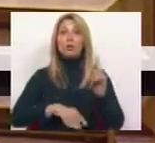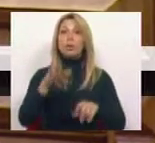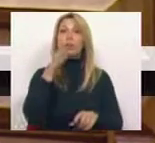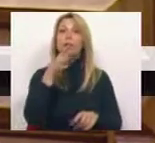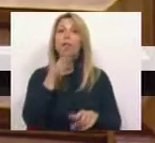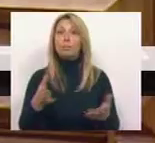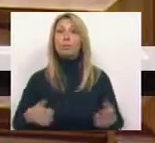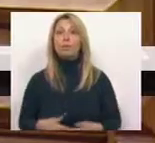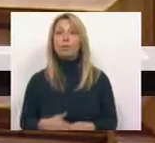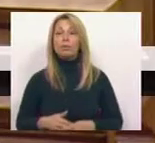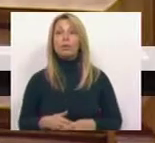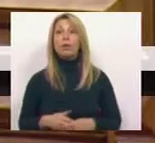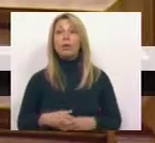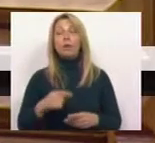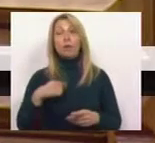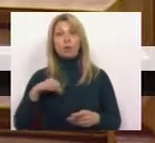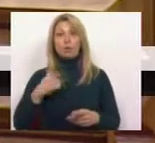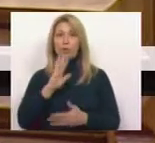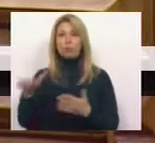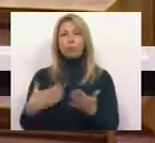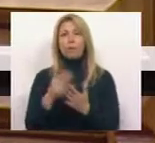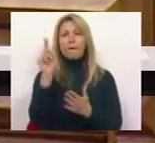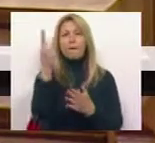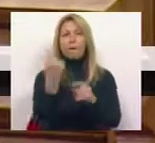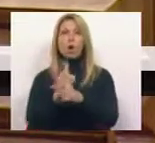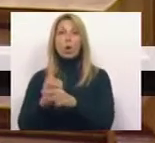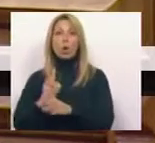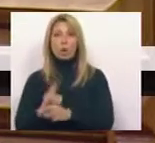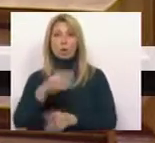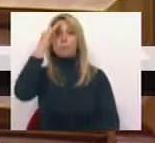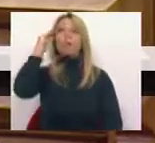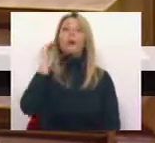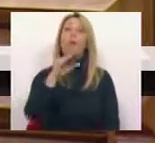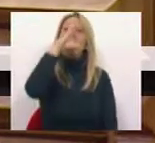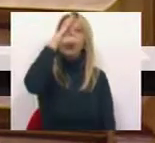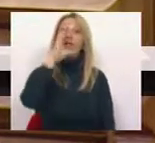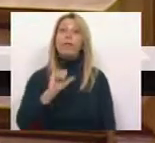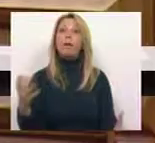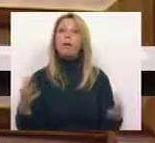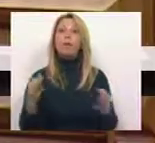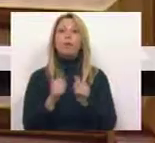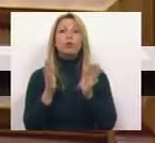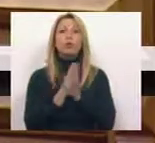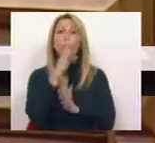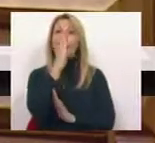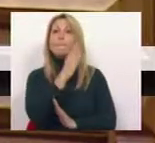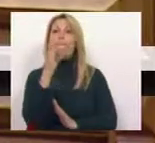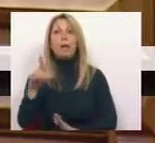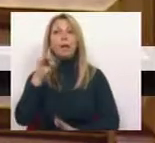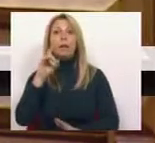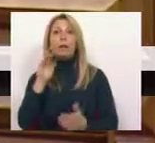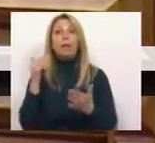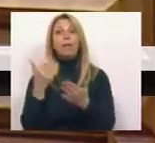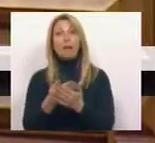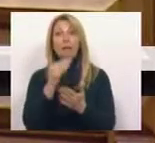em concreto, propõem duas coisas. Recomendar ao Governo que tome todos os procedimentos que garantam o